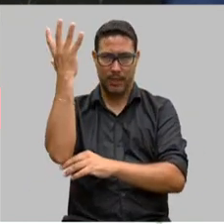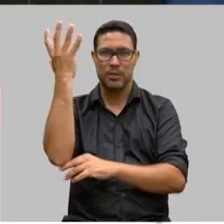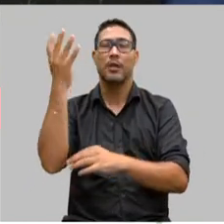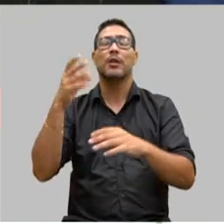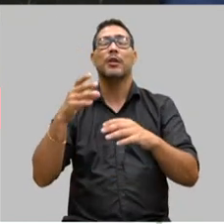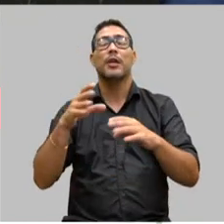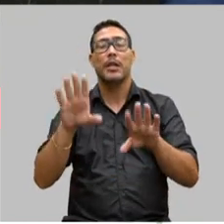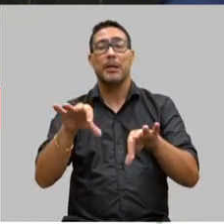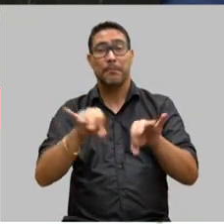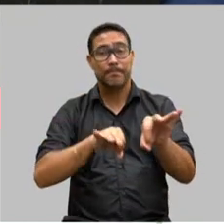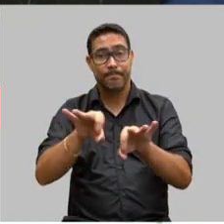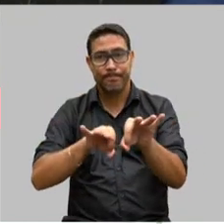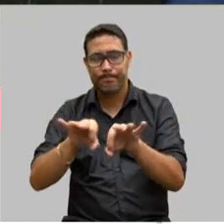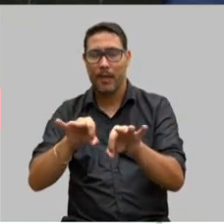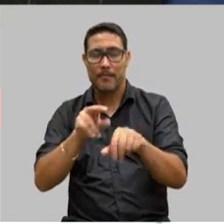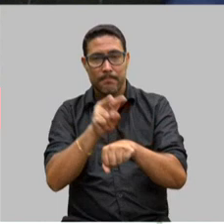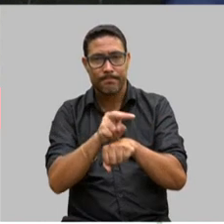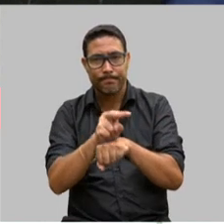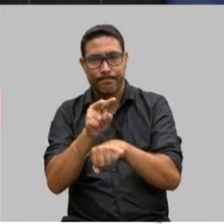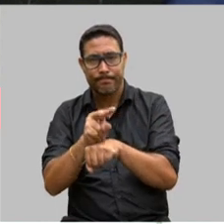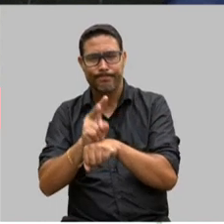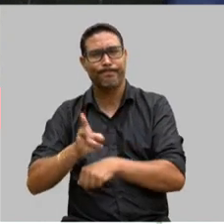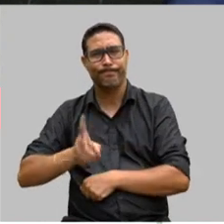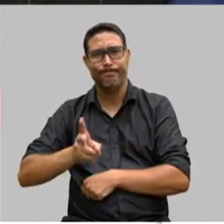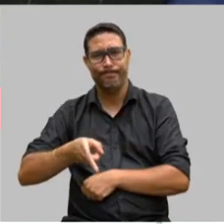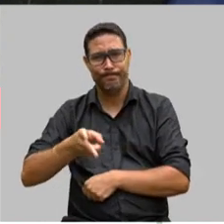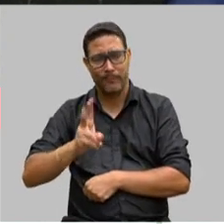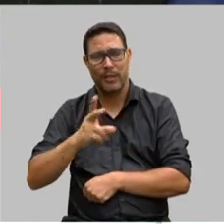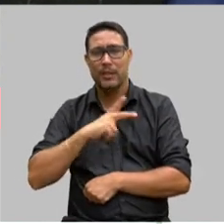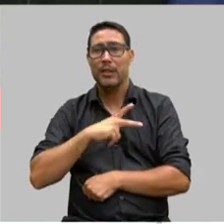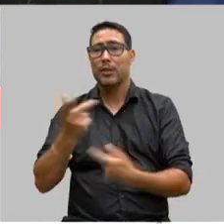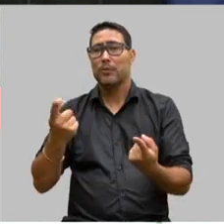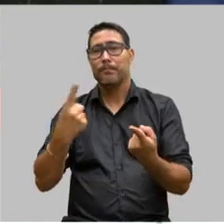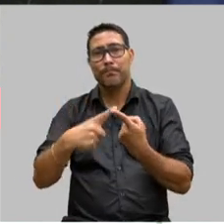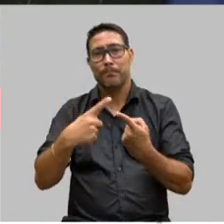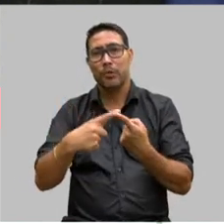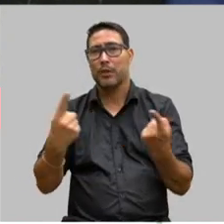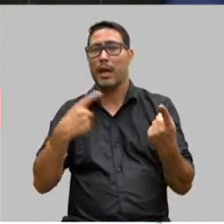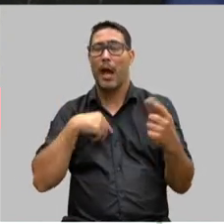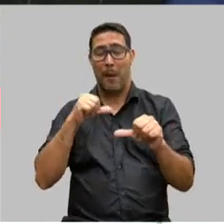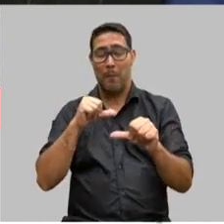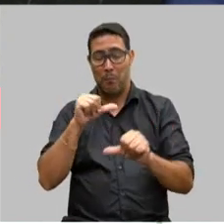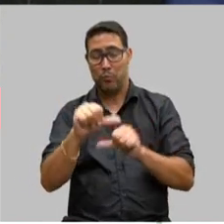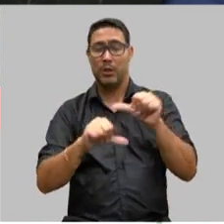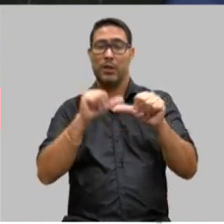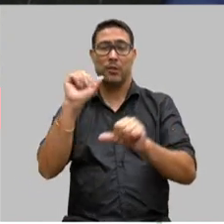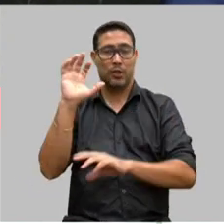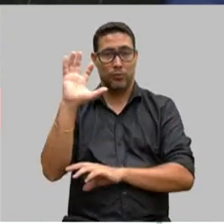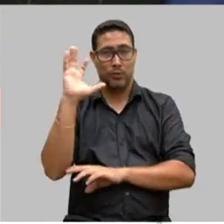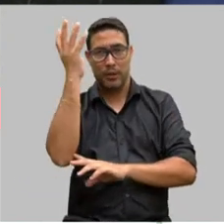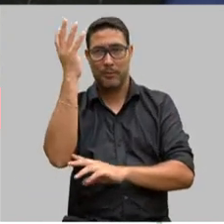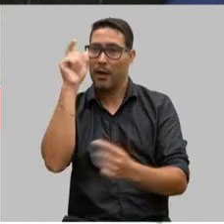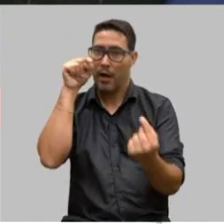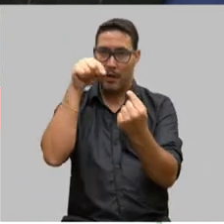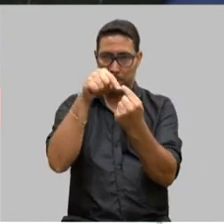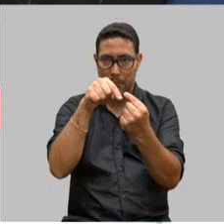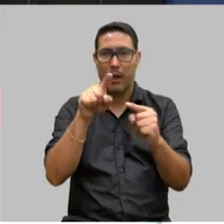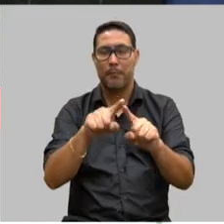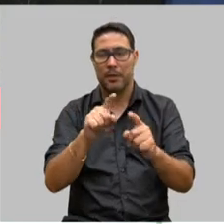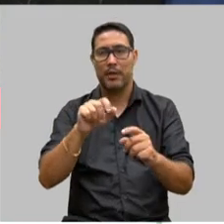constante em várias áreas de governo, porque a mudança do clima não é uma agenda de meio ambiente apenas, é uma